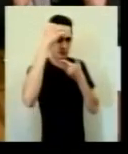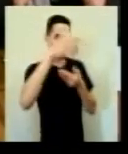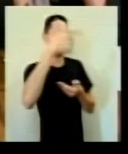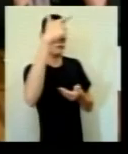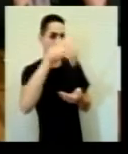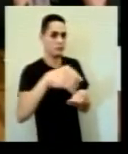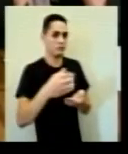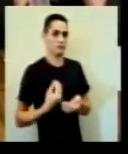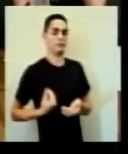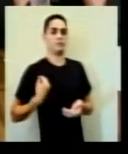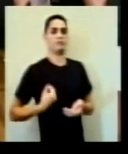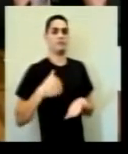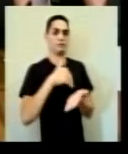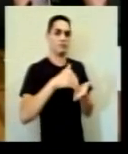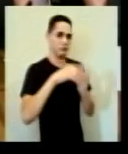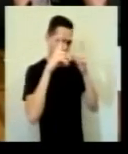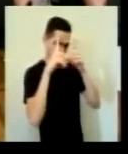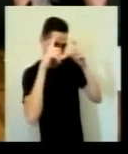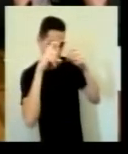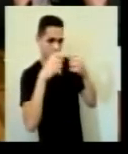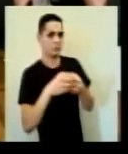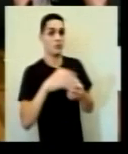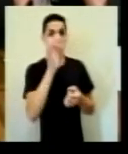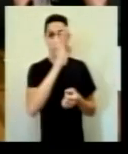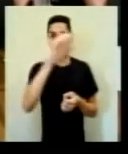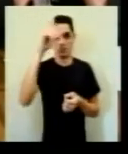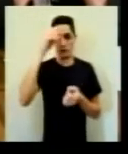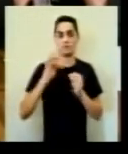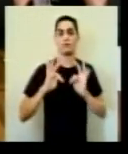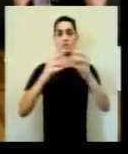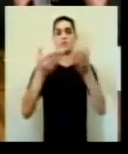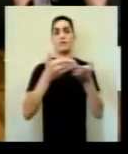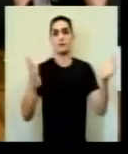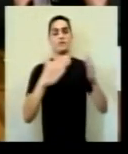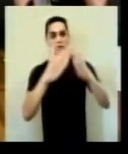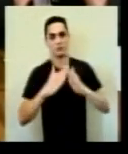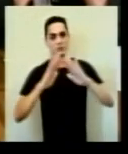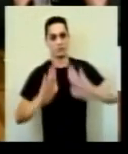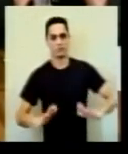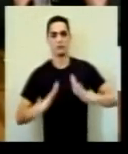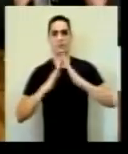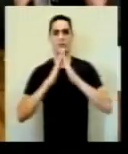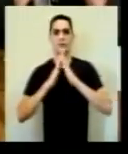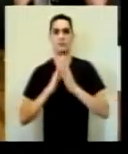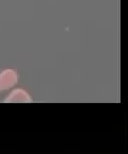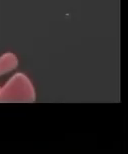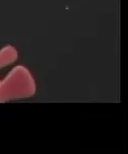às 3h30 da tarde, às sextas-feiras. Agradeço mais uma vez a presença do